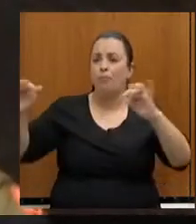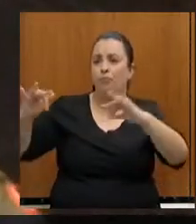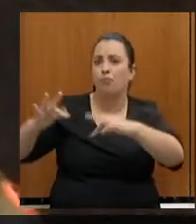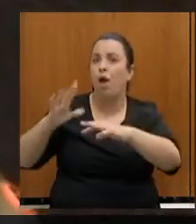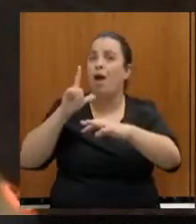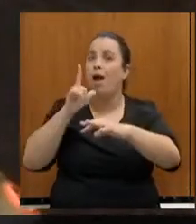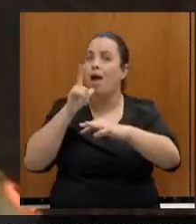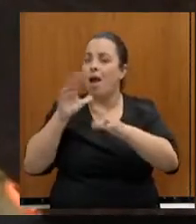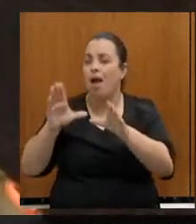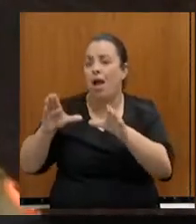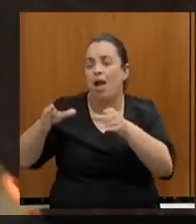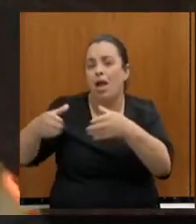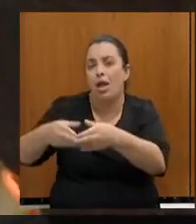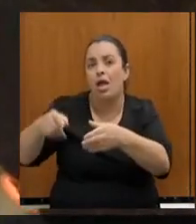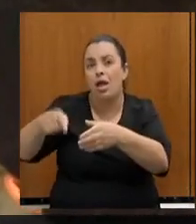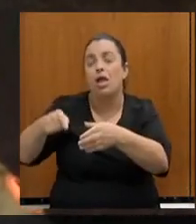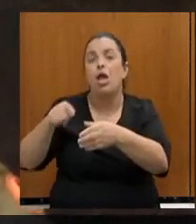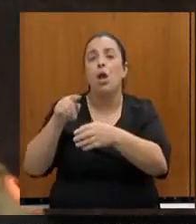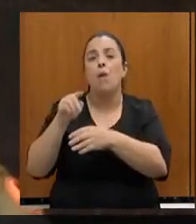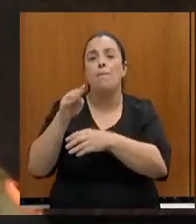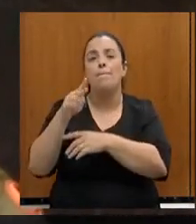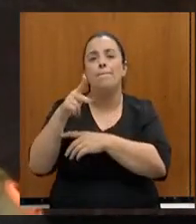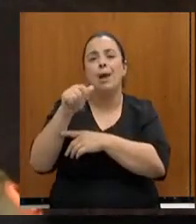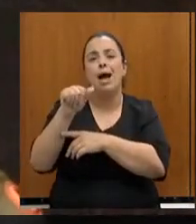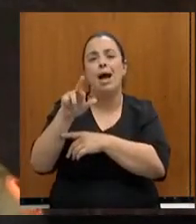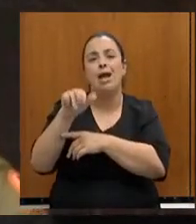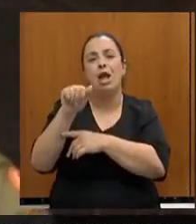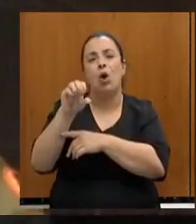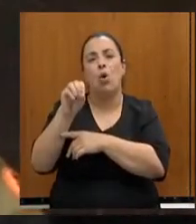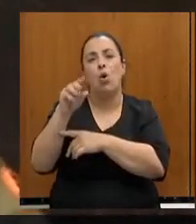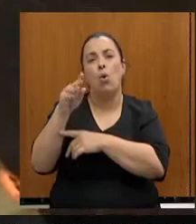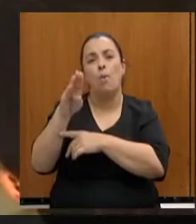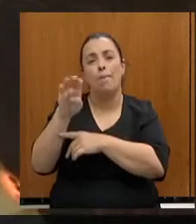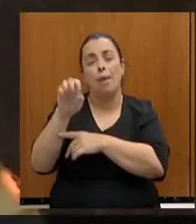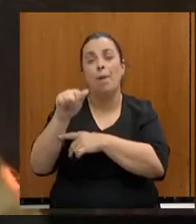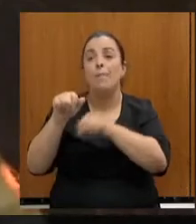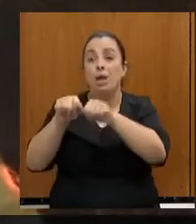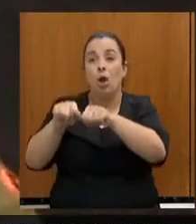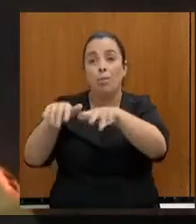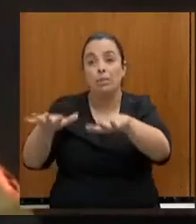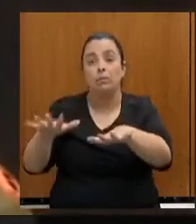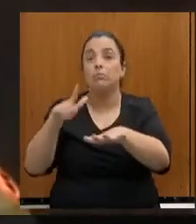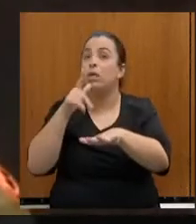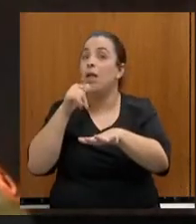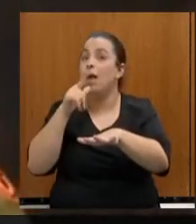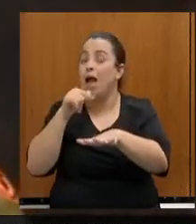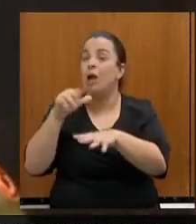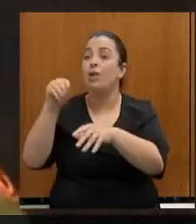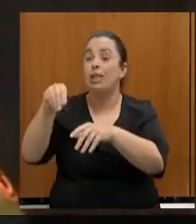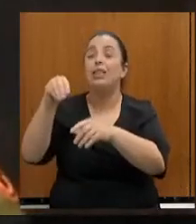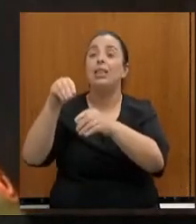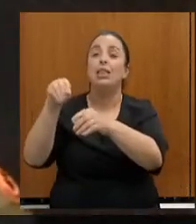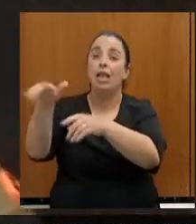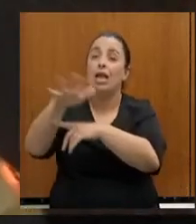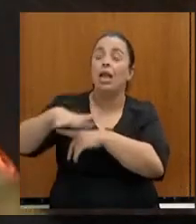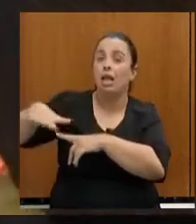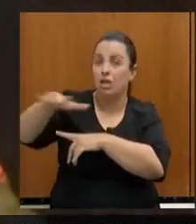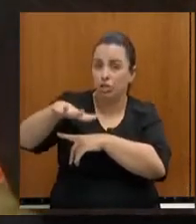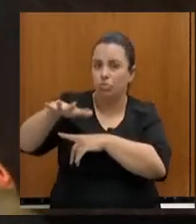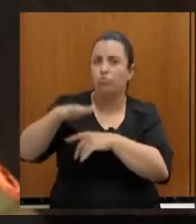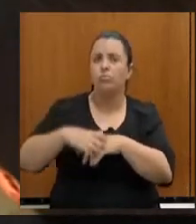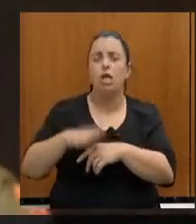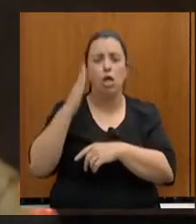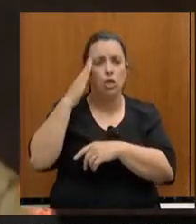para questão da segurança hídrica daquela região eu tenho certeza que conjunto algum tempo que estão previstos para lá